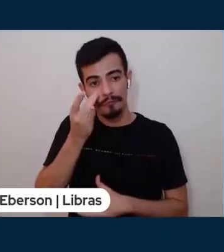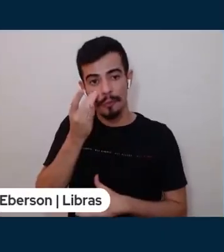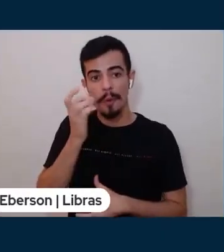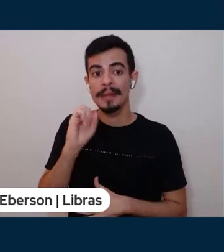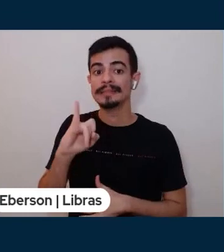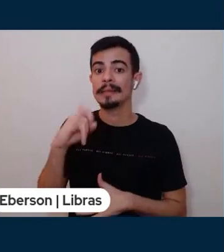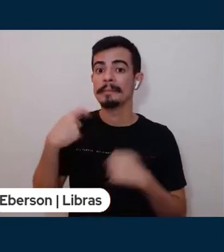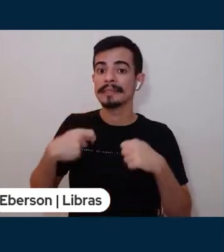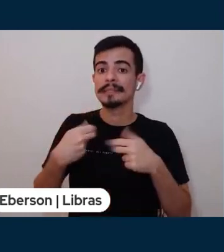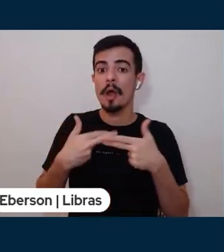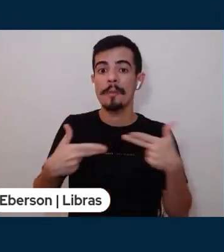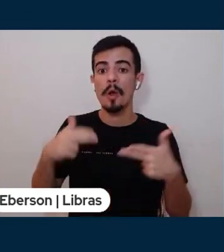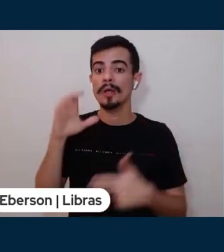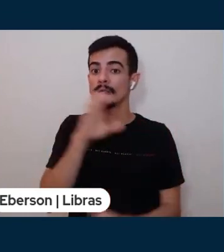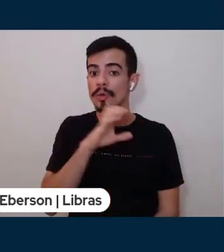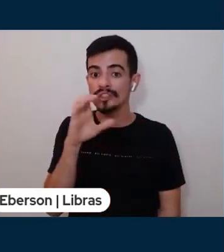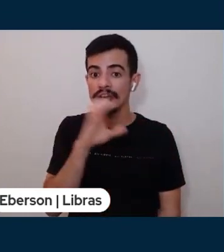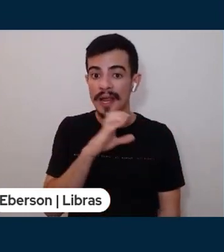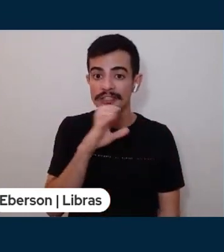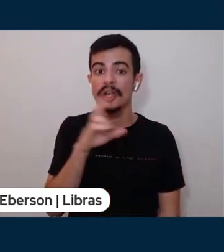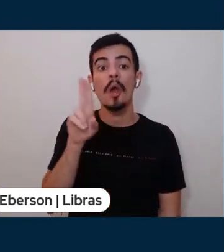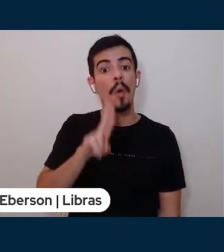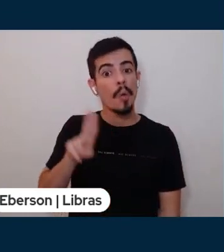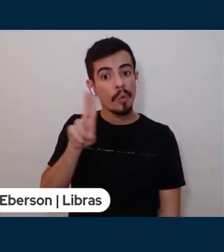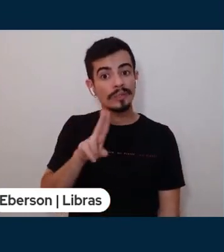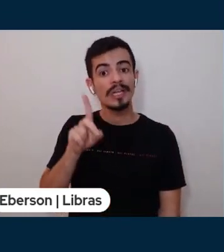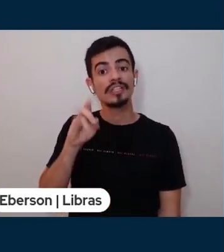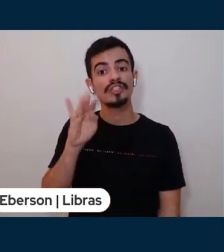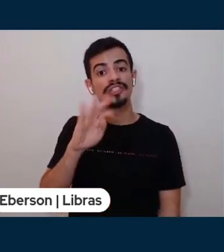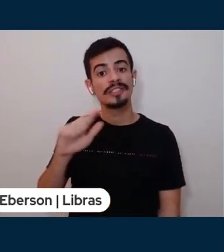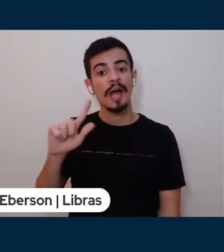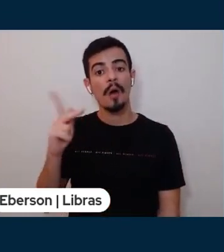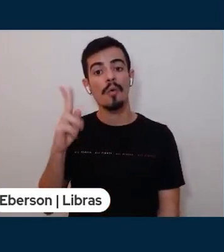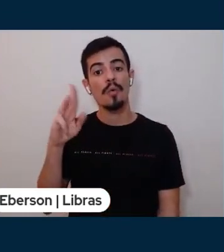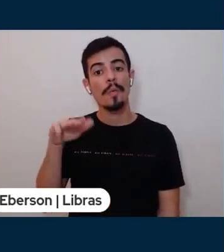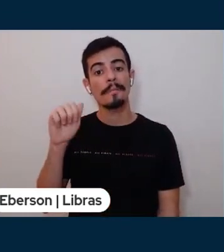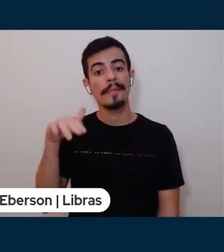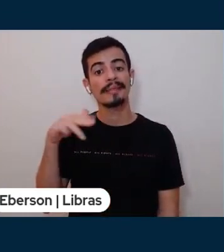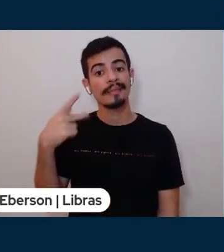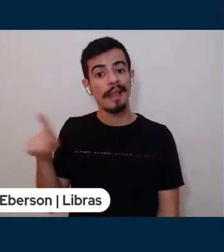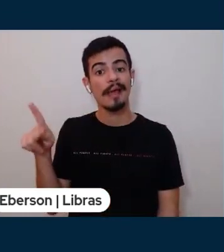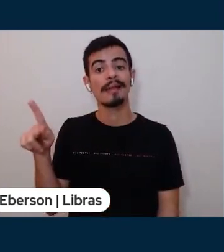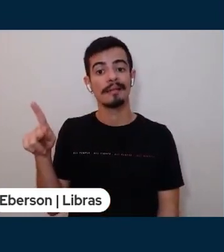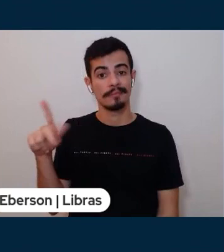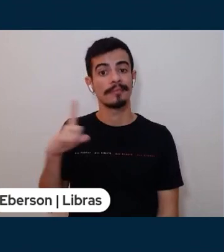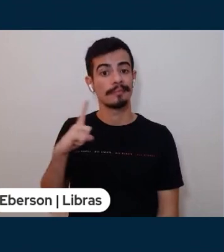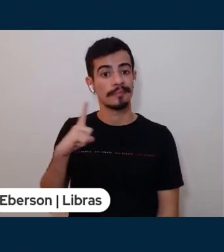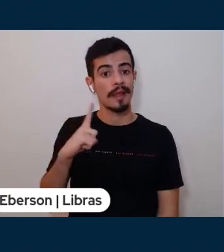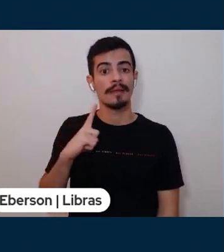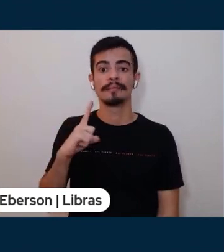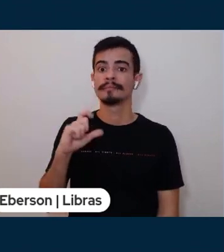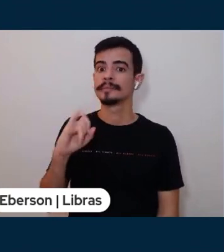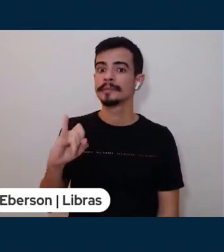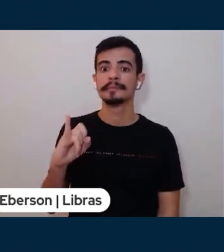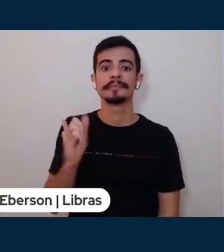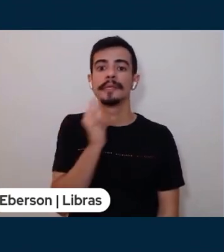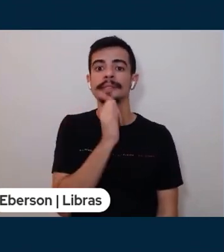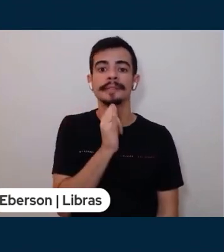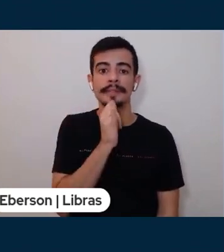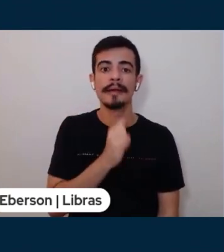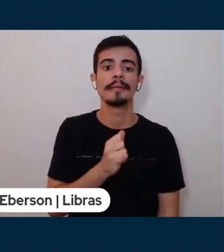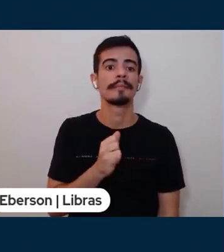eles usam a digital Rio Mandela ela continua fazendo os programas ao vivo mais quando entra aquela Sabe aquela